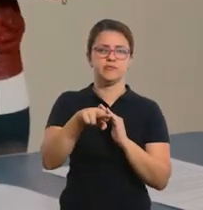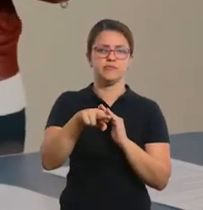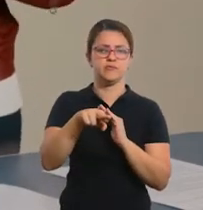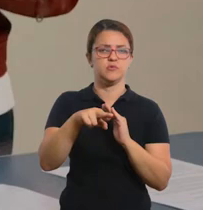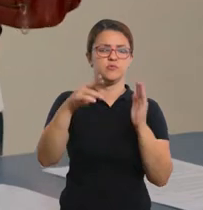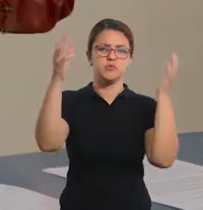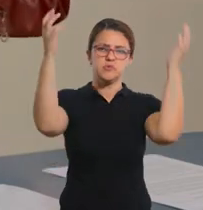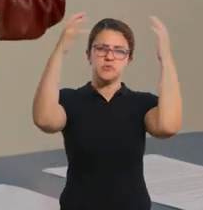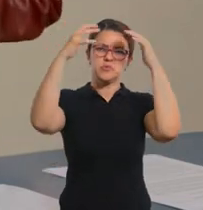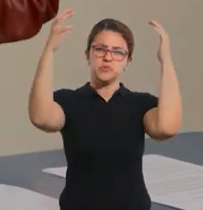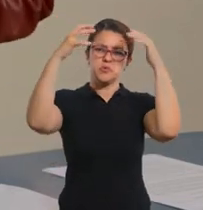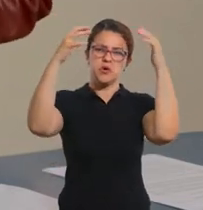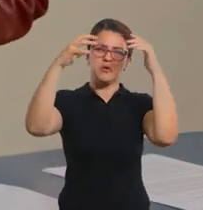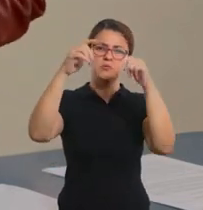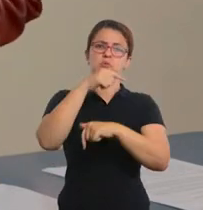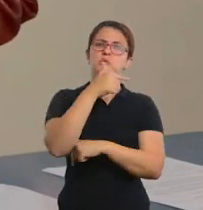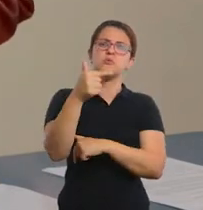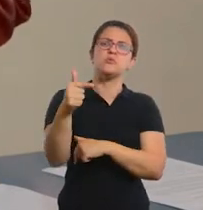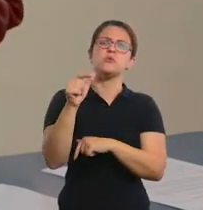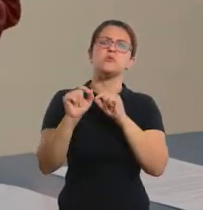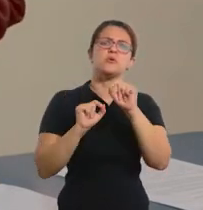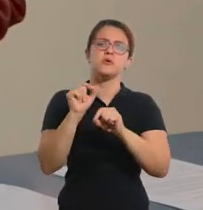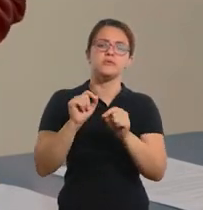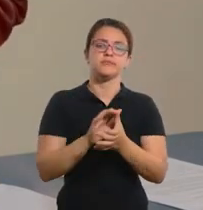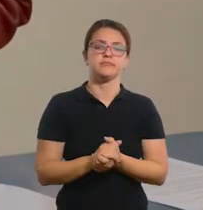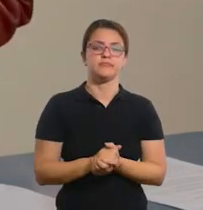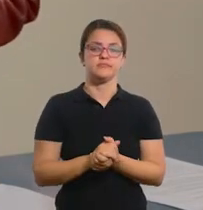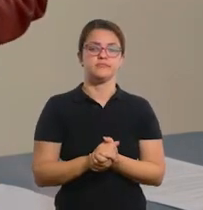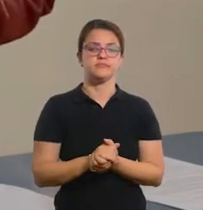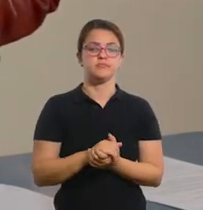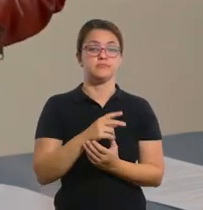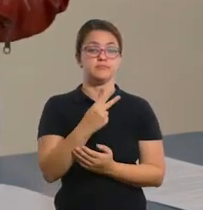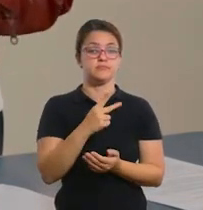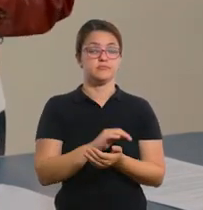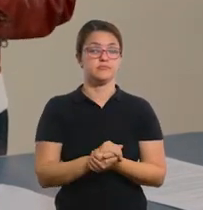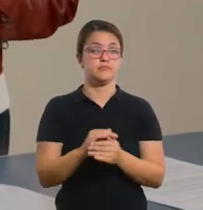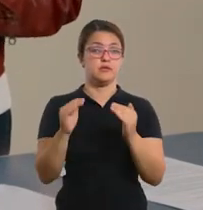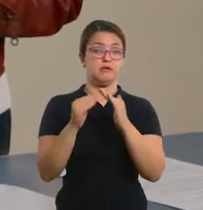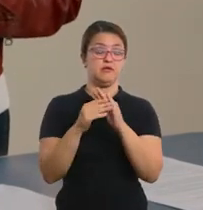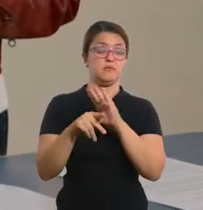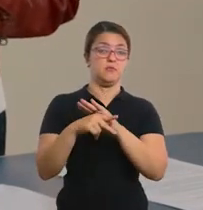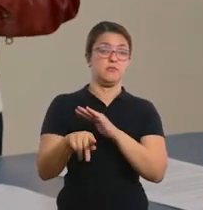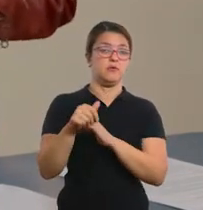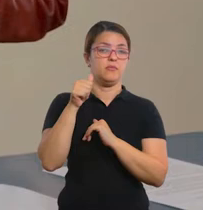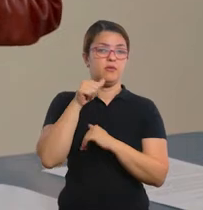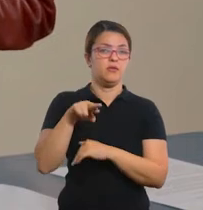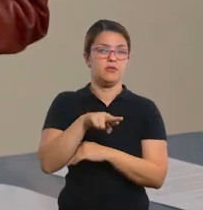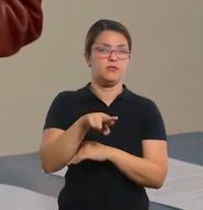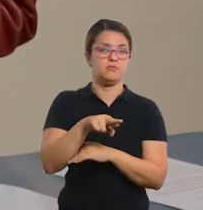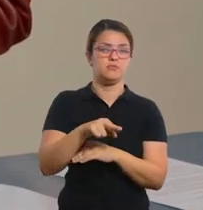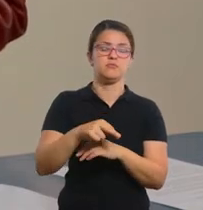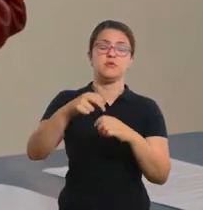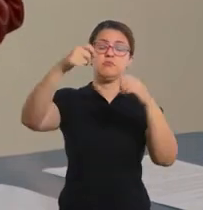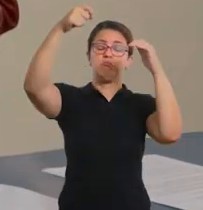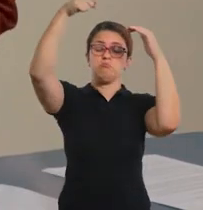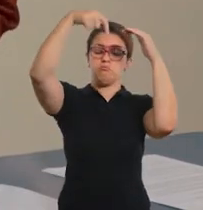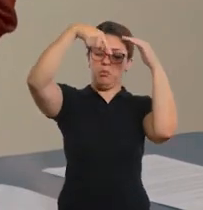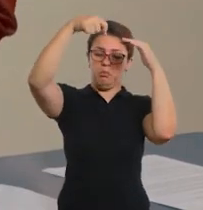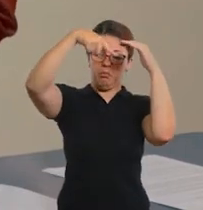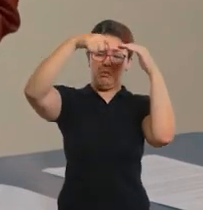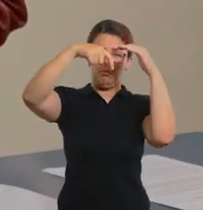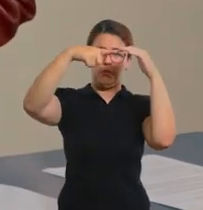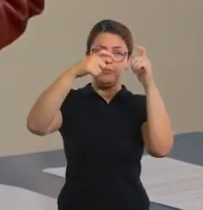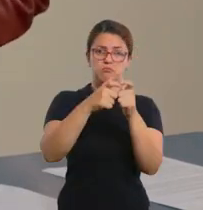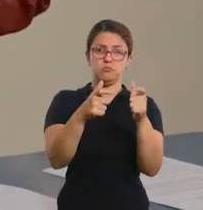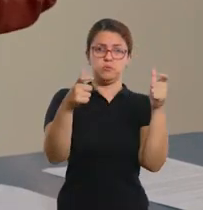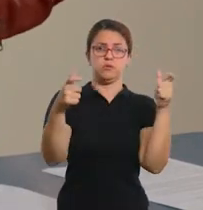tem... Tá fácil, hein? Número 2. Na casa de Dona Rata tem uma enorme goteira. Em lugar da palavra